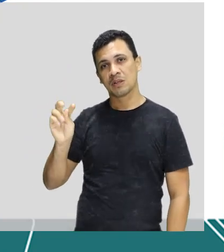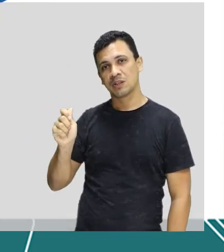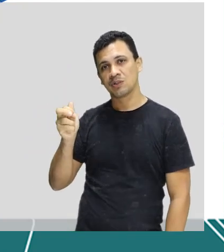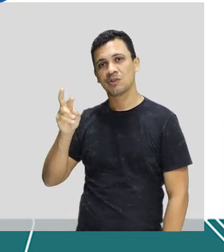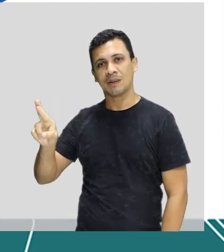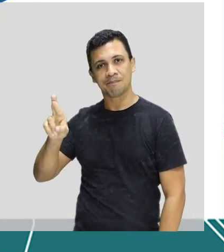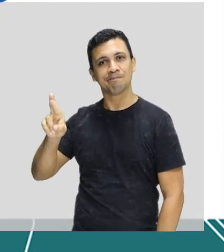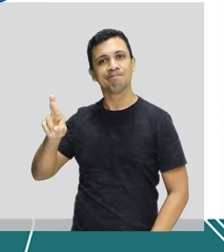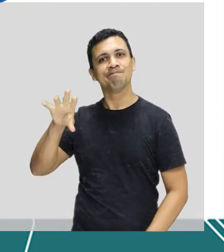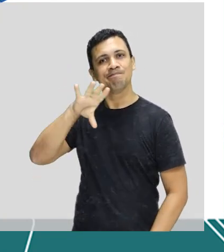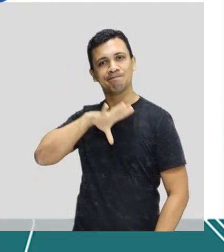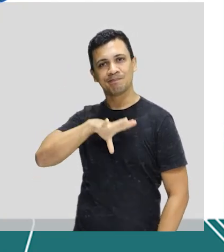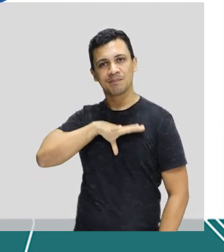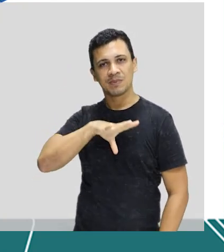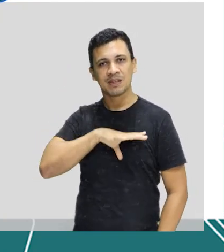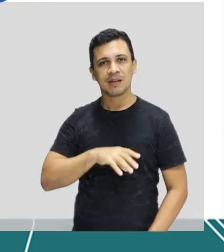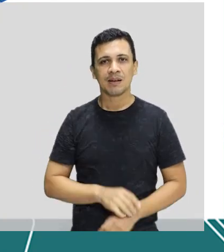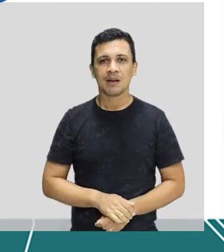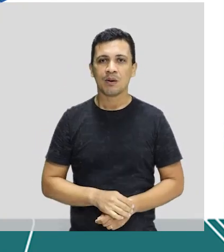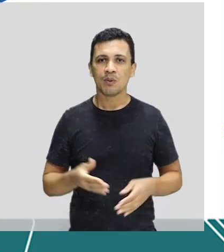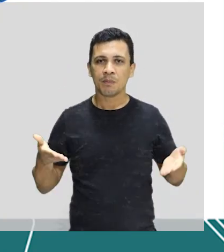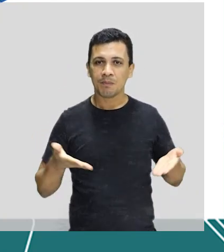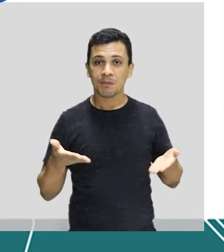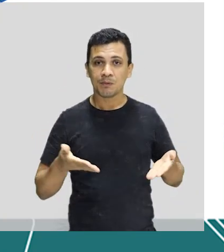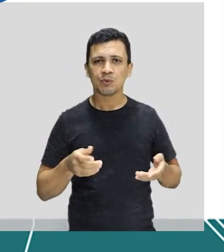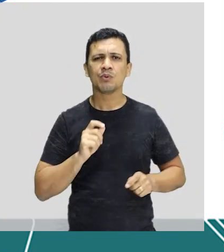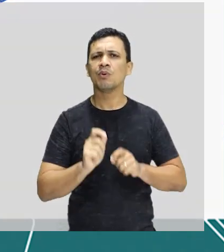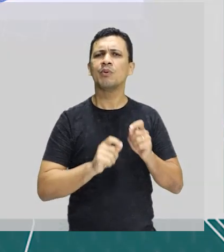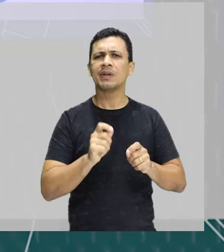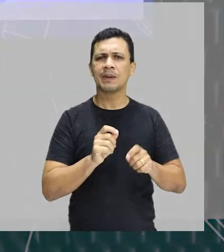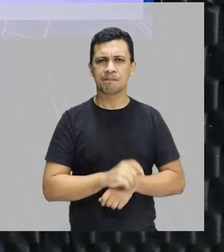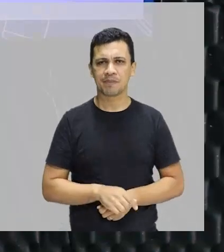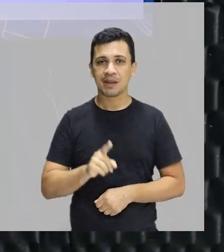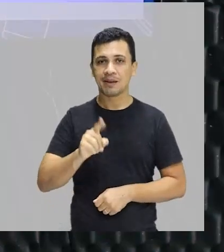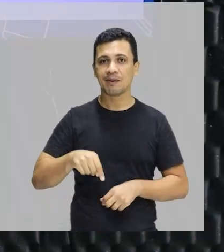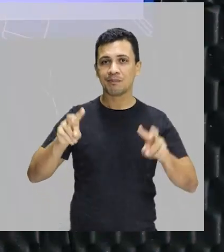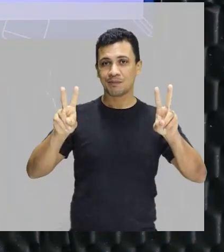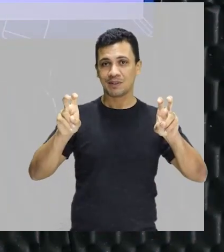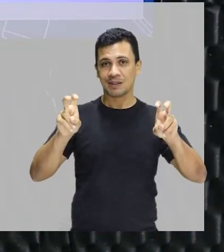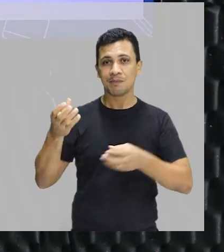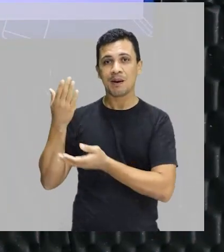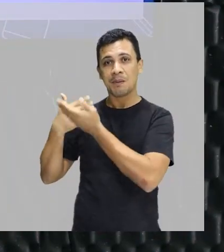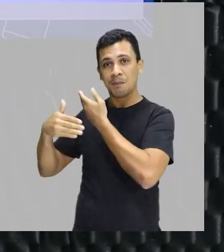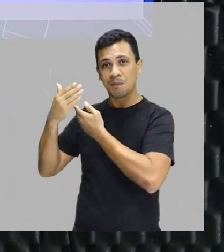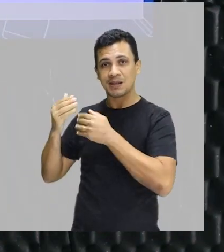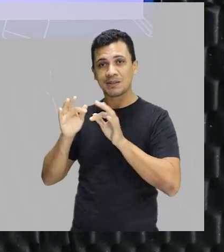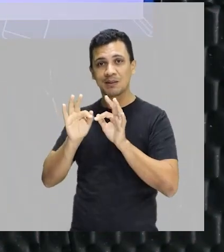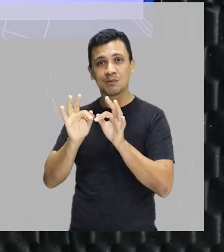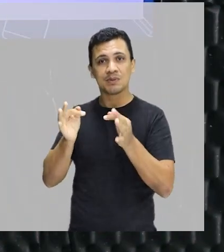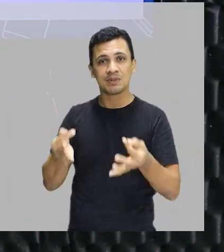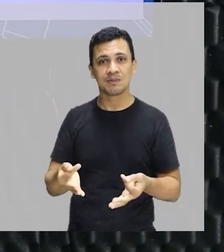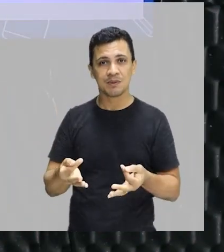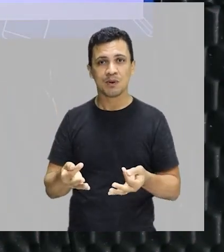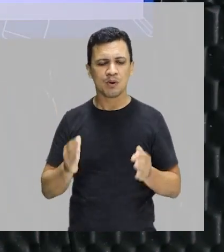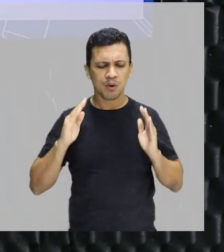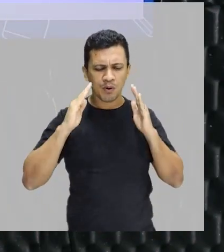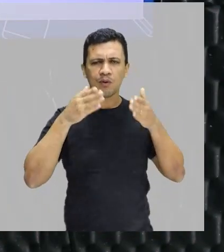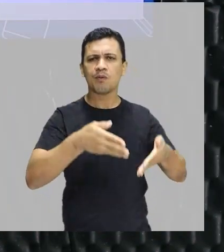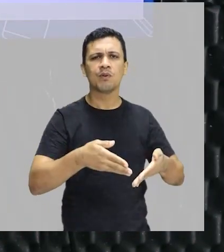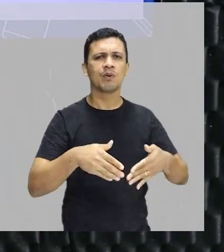simple past, o passado simples. E o nosso foco na aula de hoje vai ser perguntas e